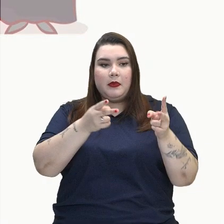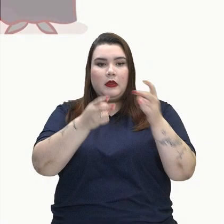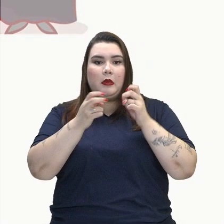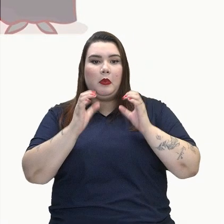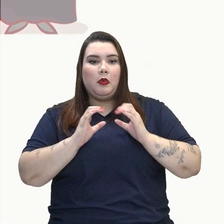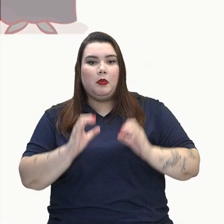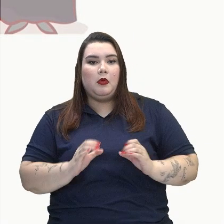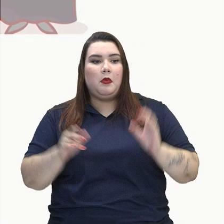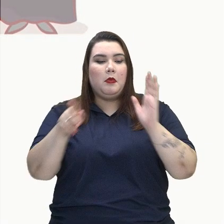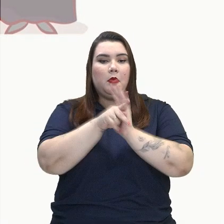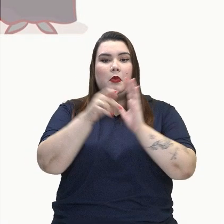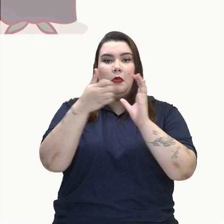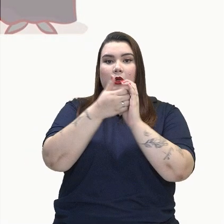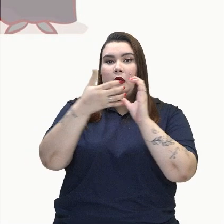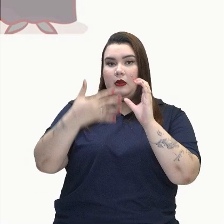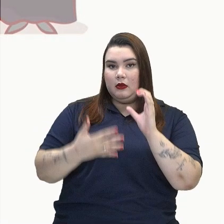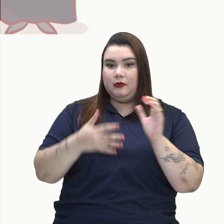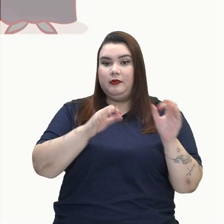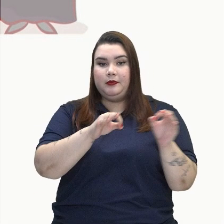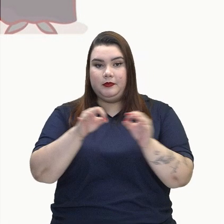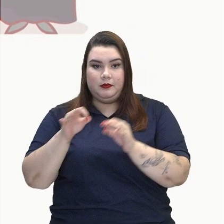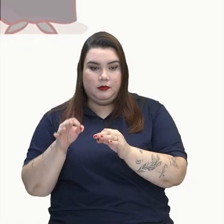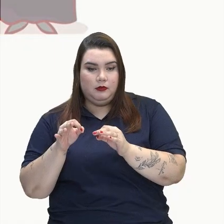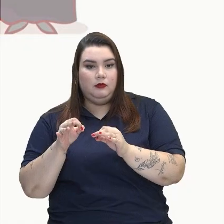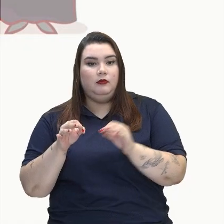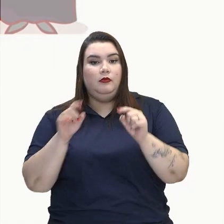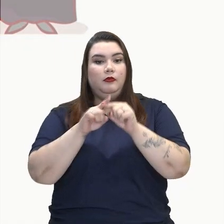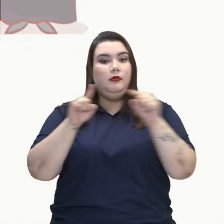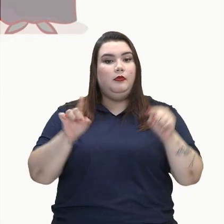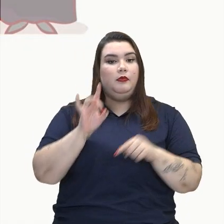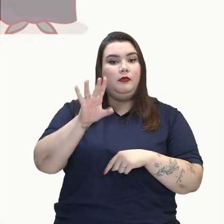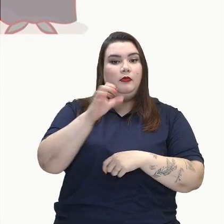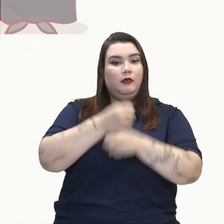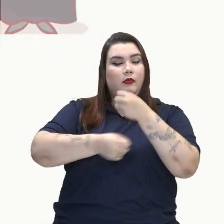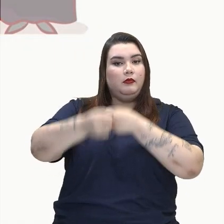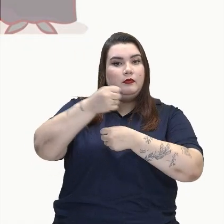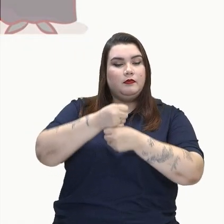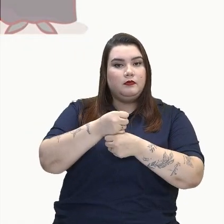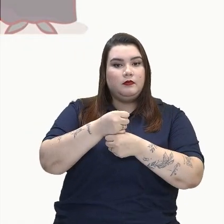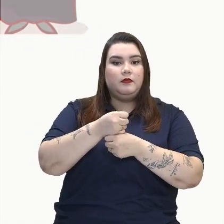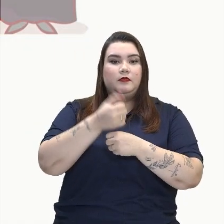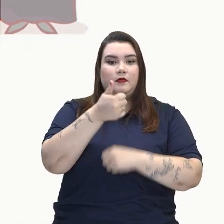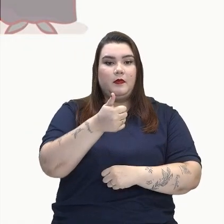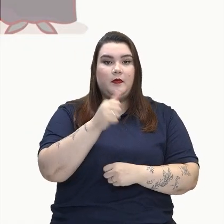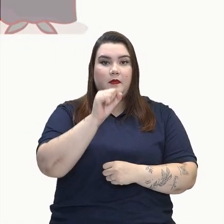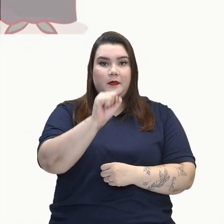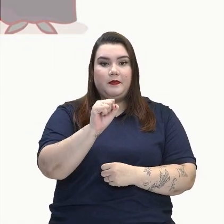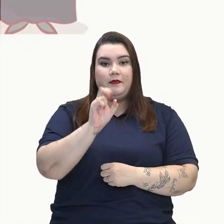de determinadas características. Mas foi somente em torno ali de